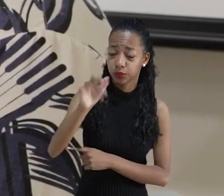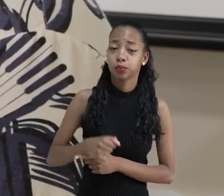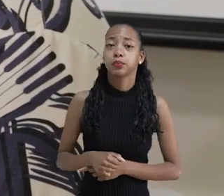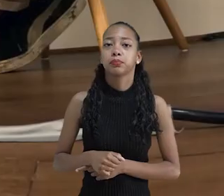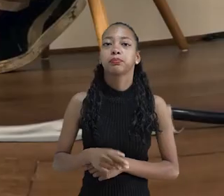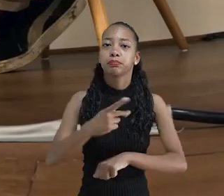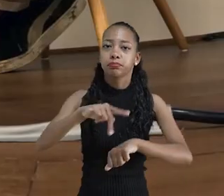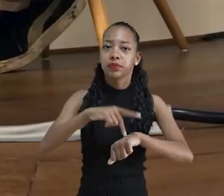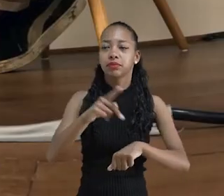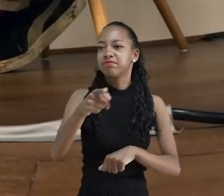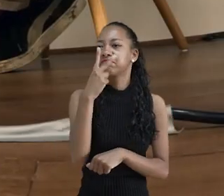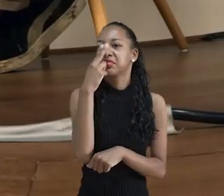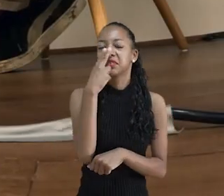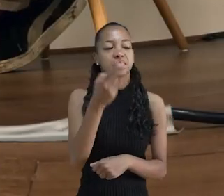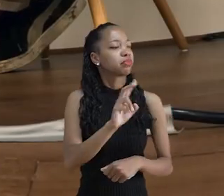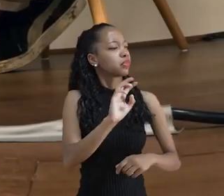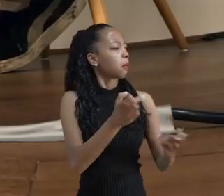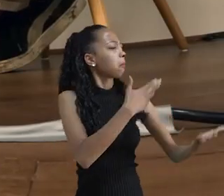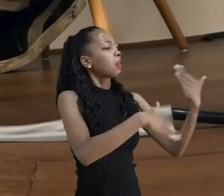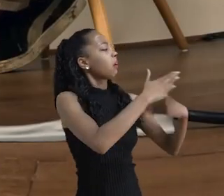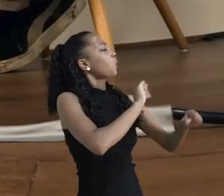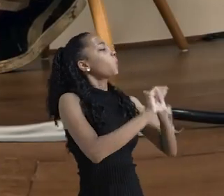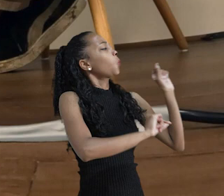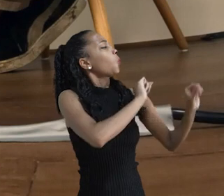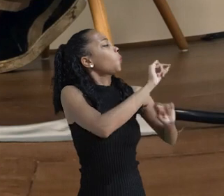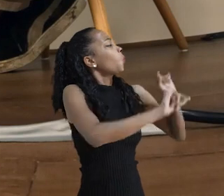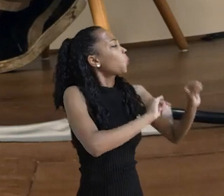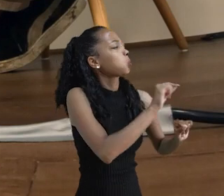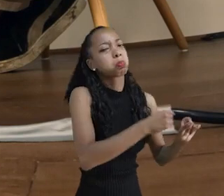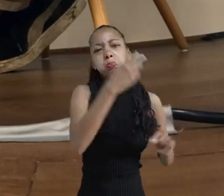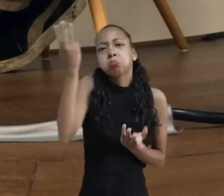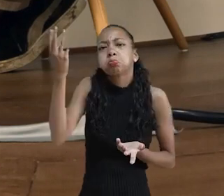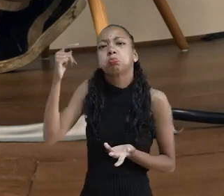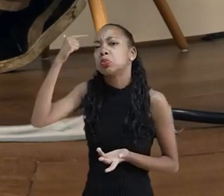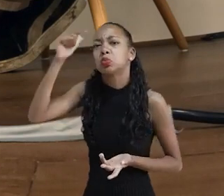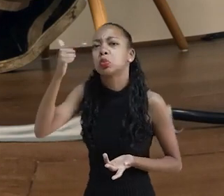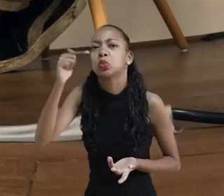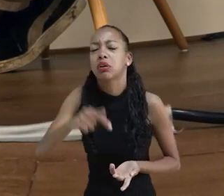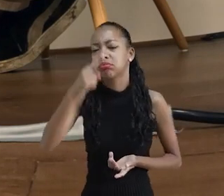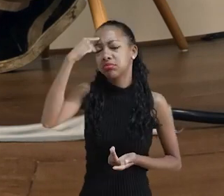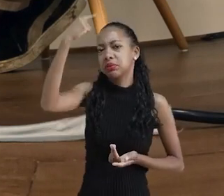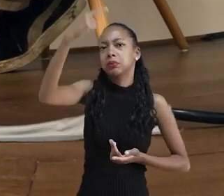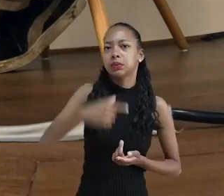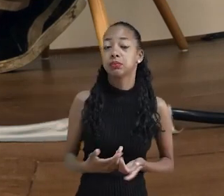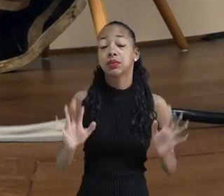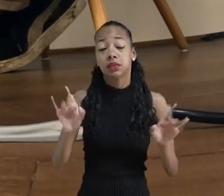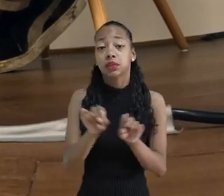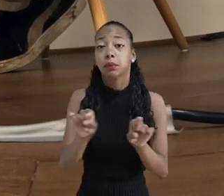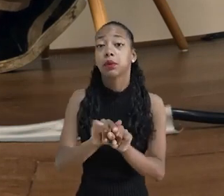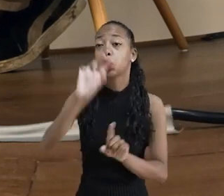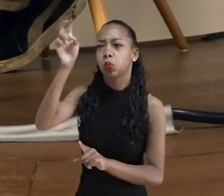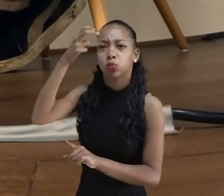quase sempre sem memória mas é também o país da rádio comunitária Heliópolis o país da Associação Brasileira de vídeos